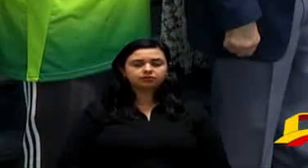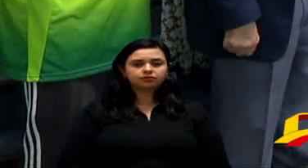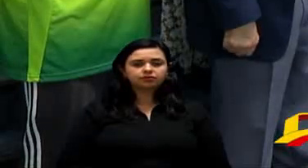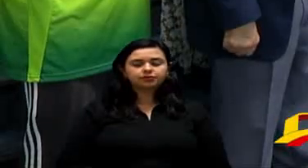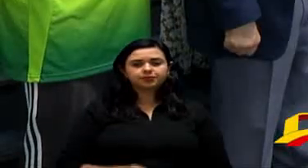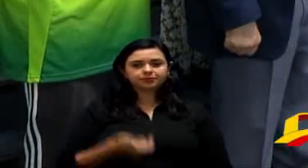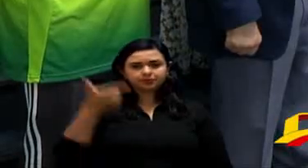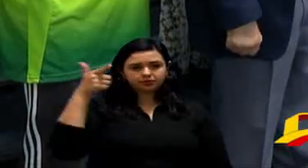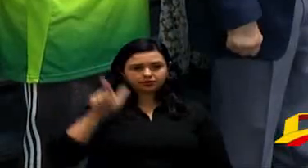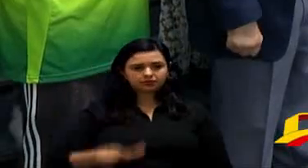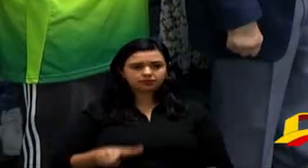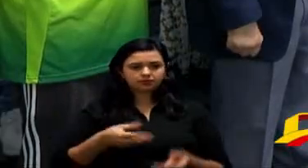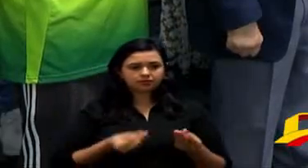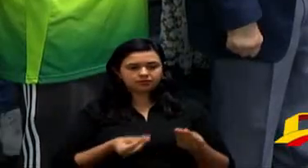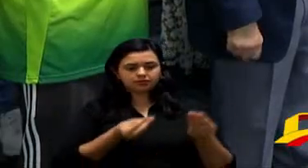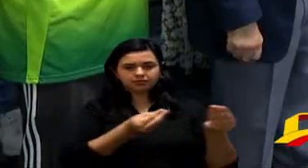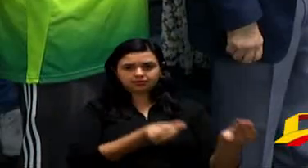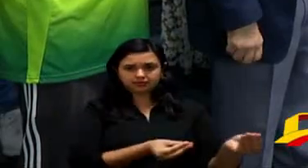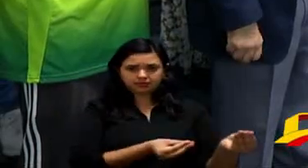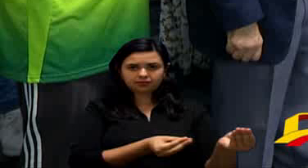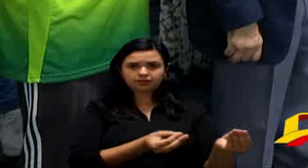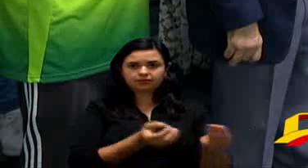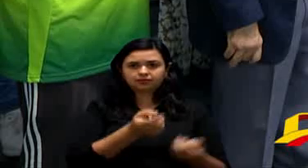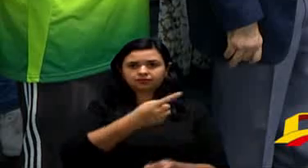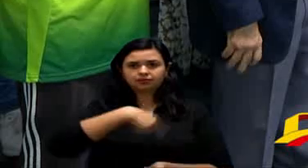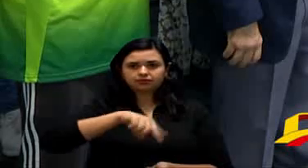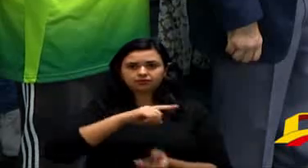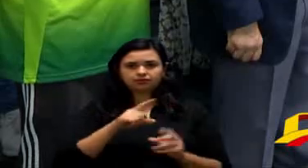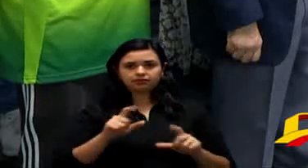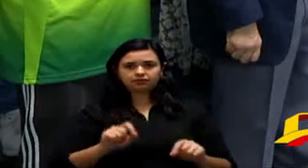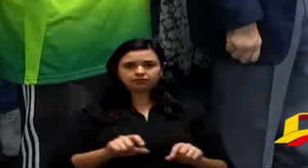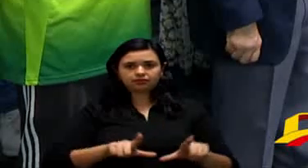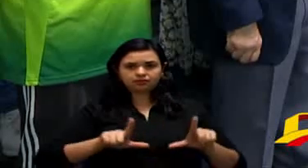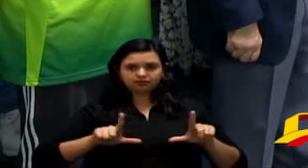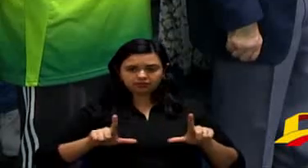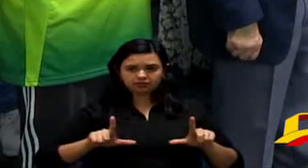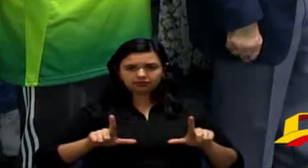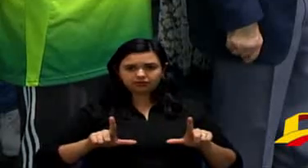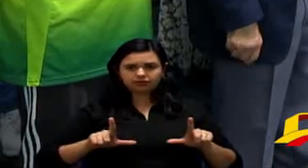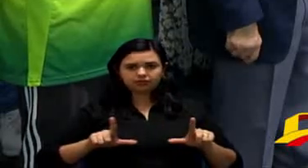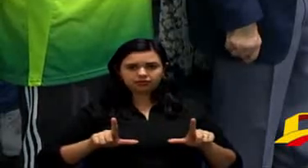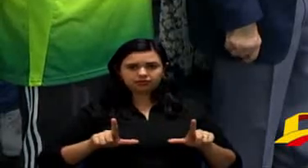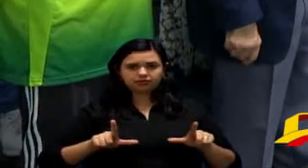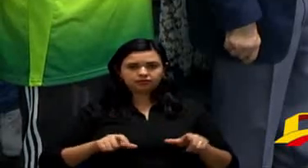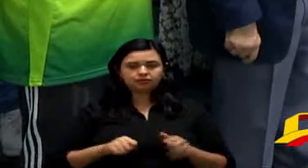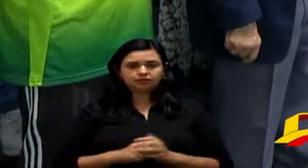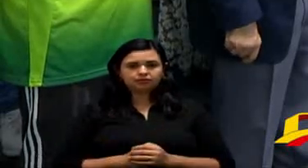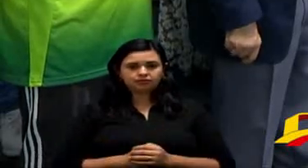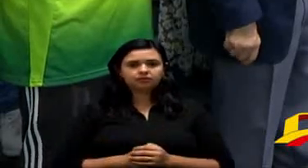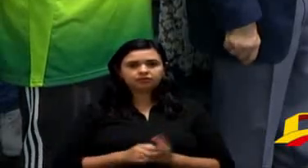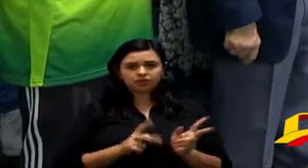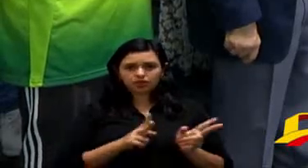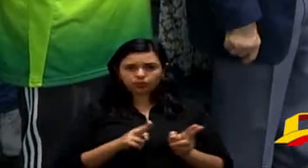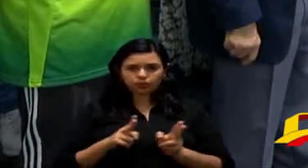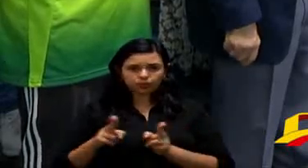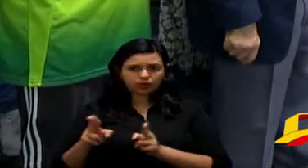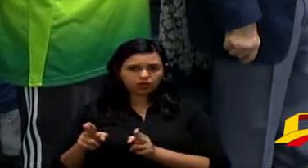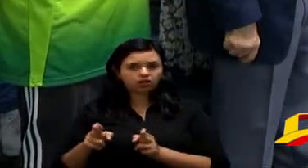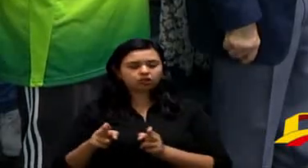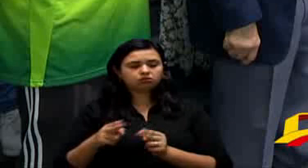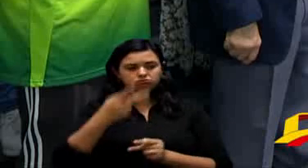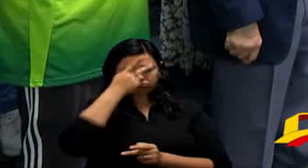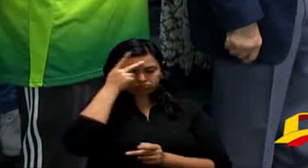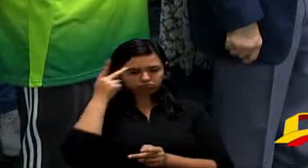a próxima entrega nós informamos aos certificados homenageados que será produzida da mesma forma a pessoa vem